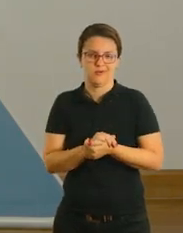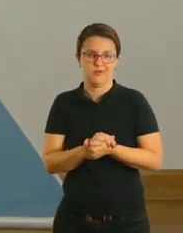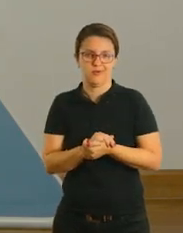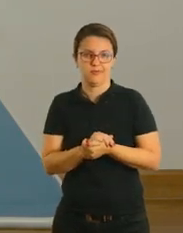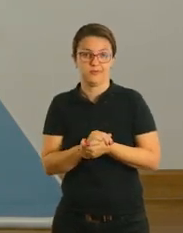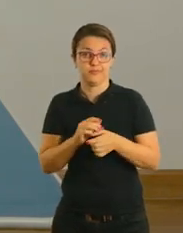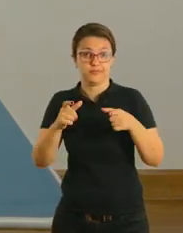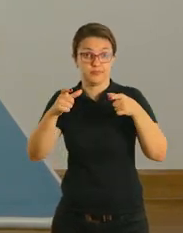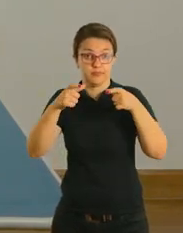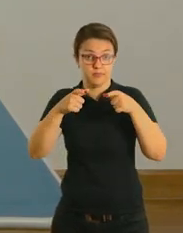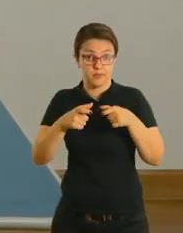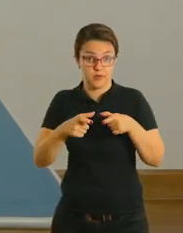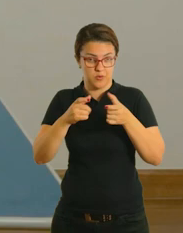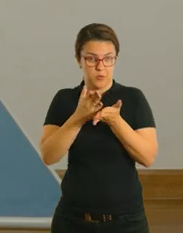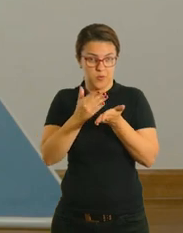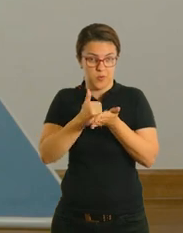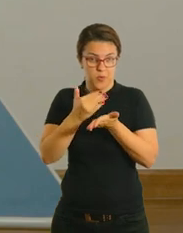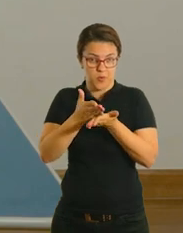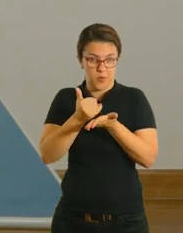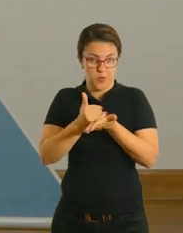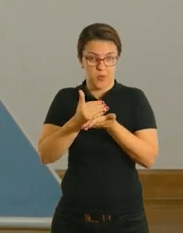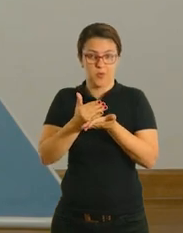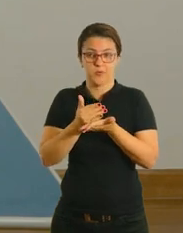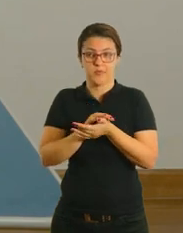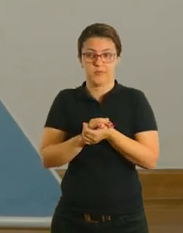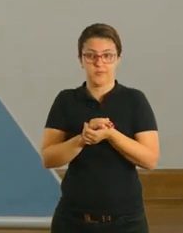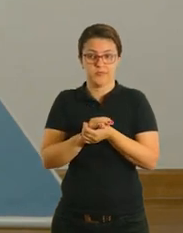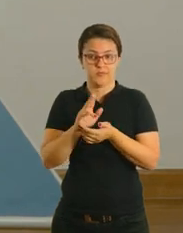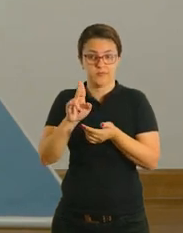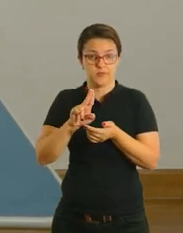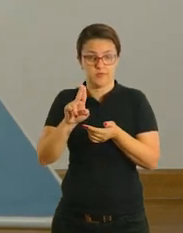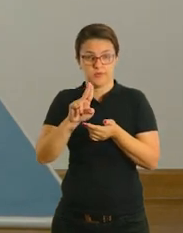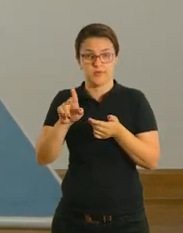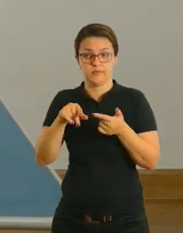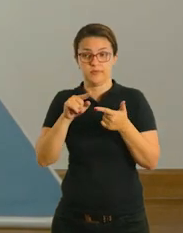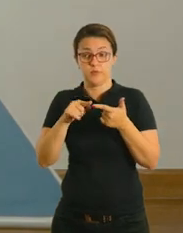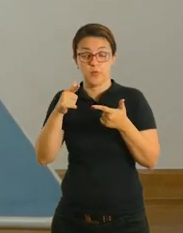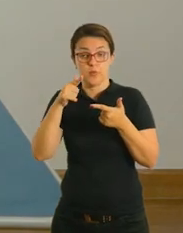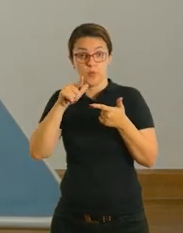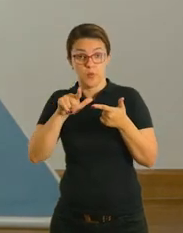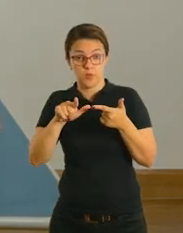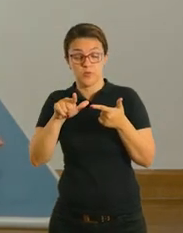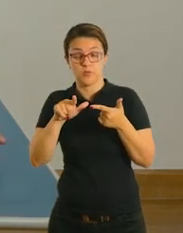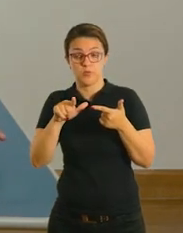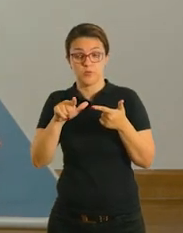bolo e vão utilizar também um outro,